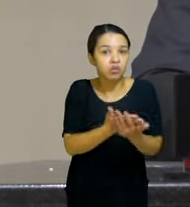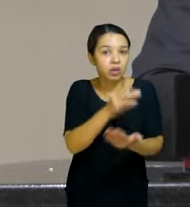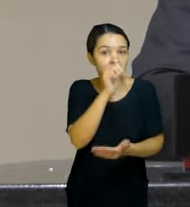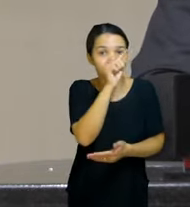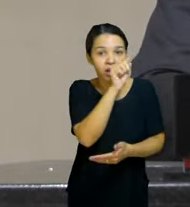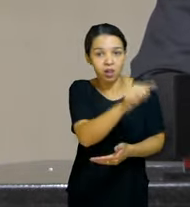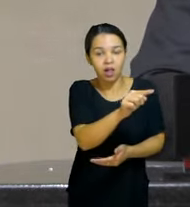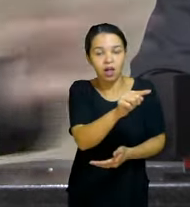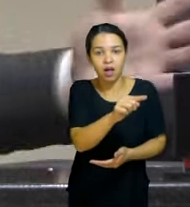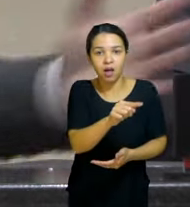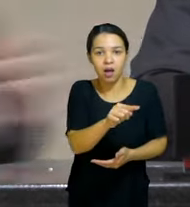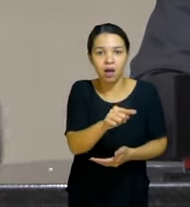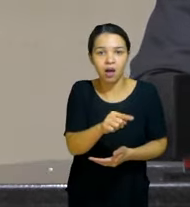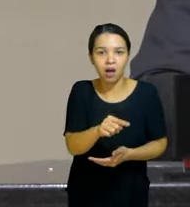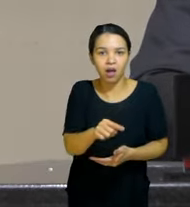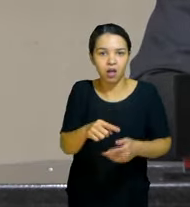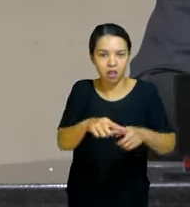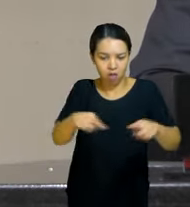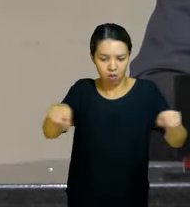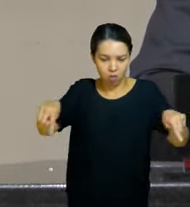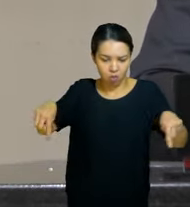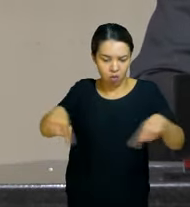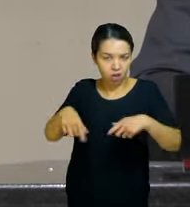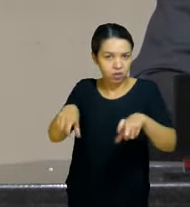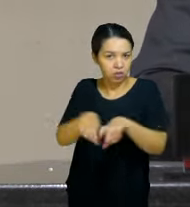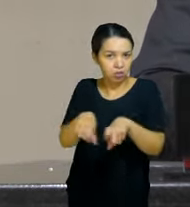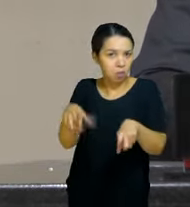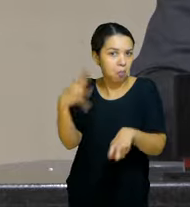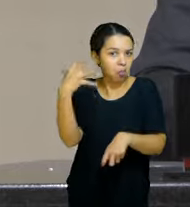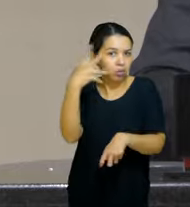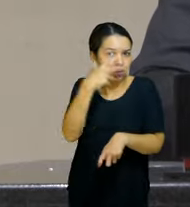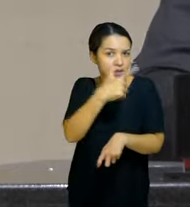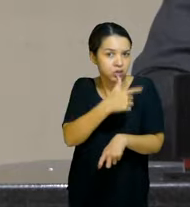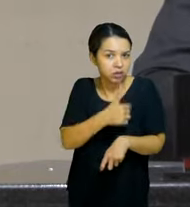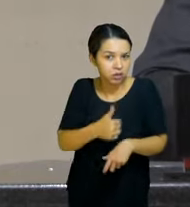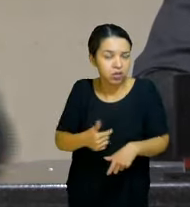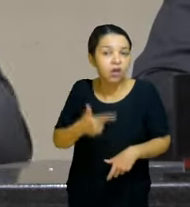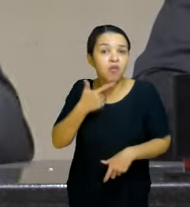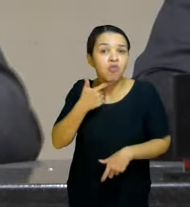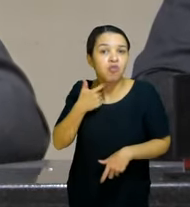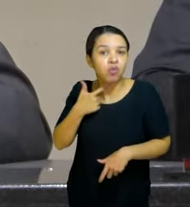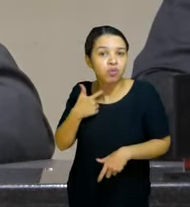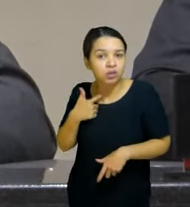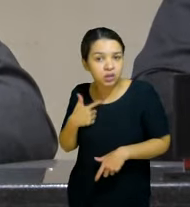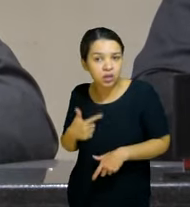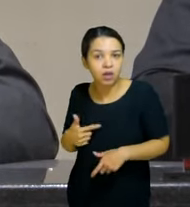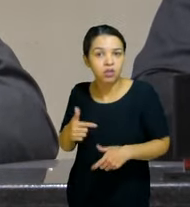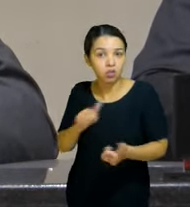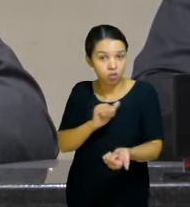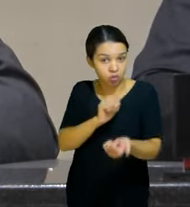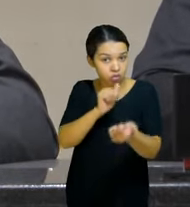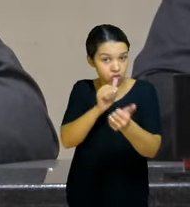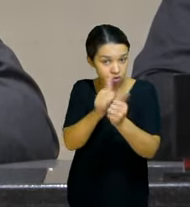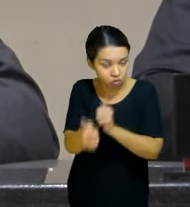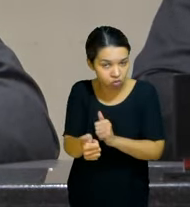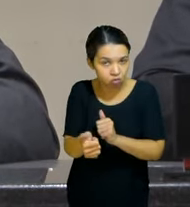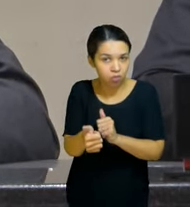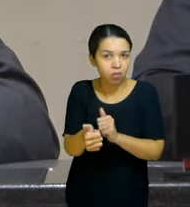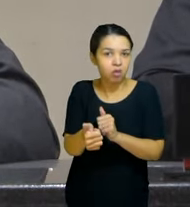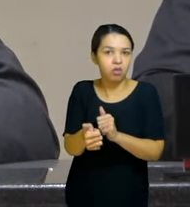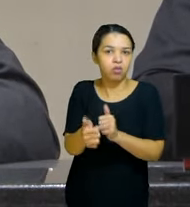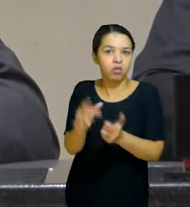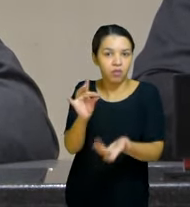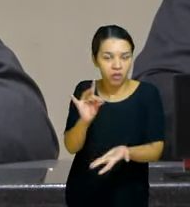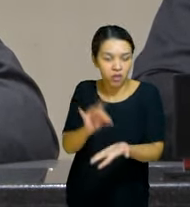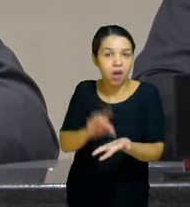Fernando? Aquelas quadras belíssimas, aquele empenho, aquela vontade de que o esporte é